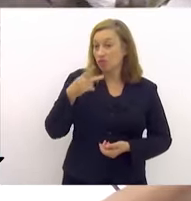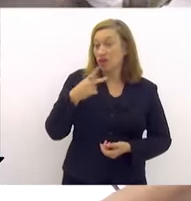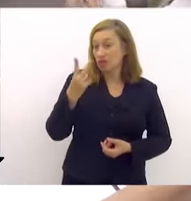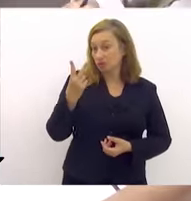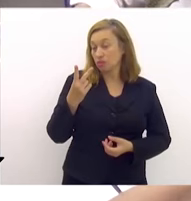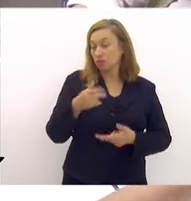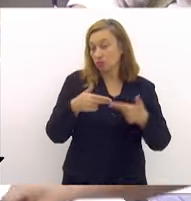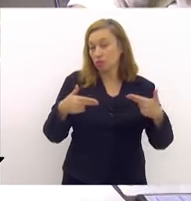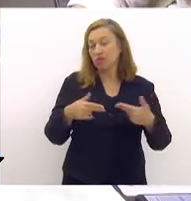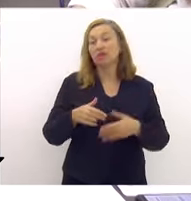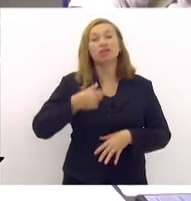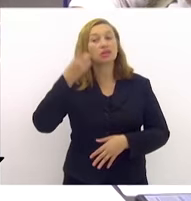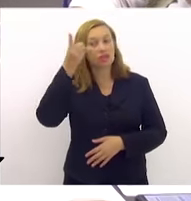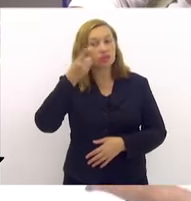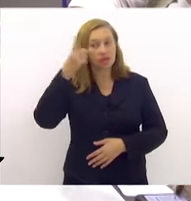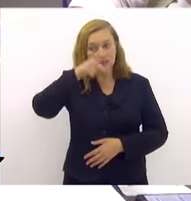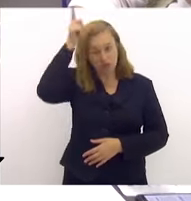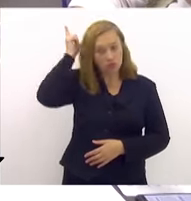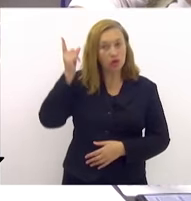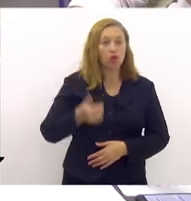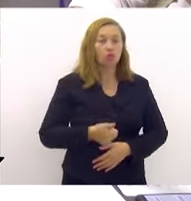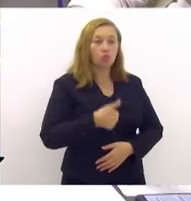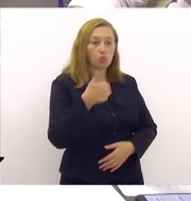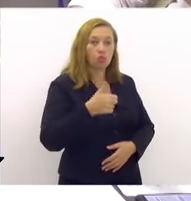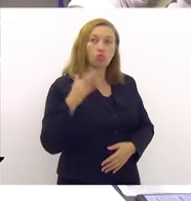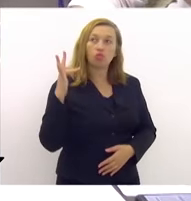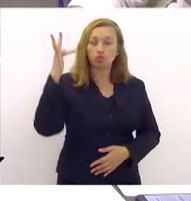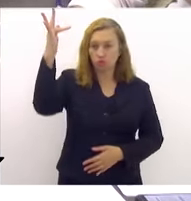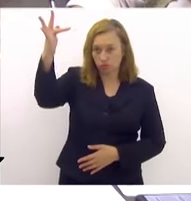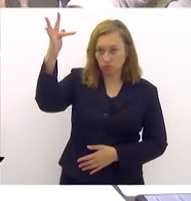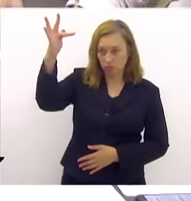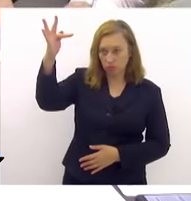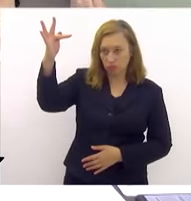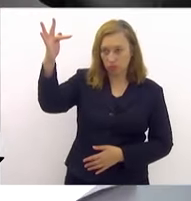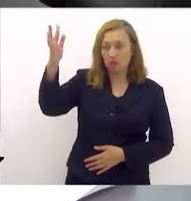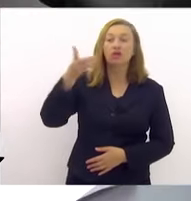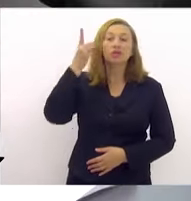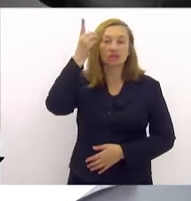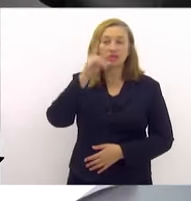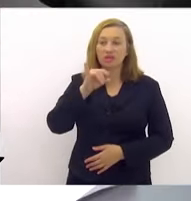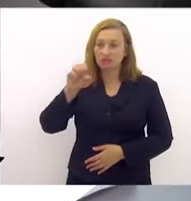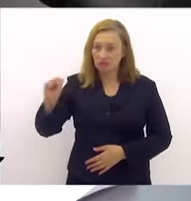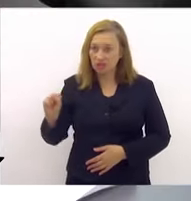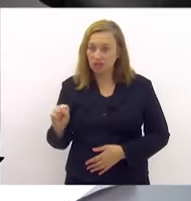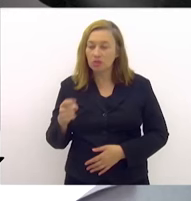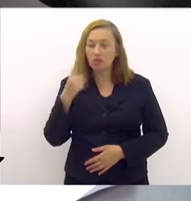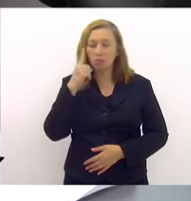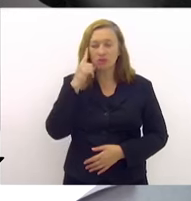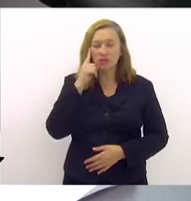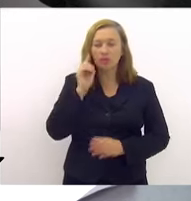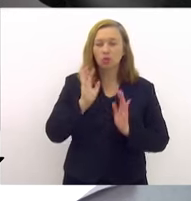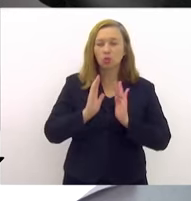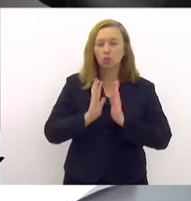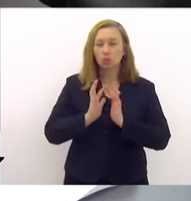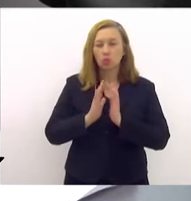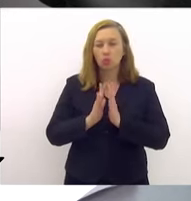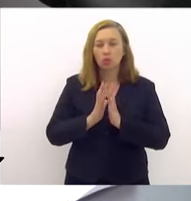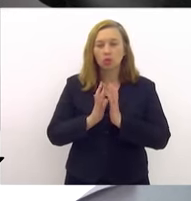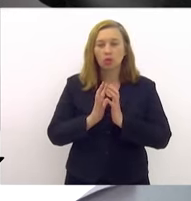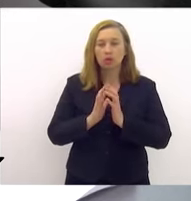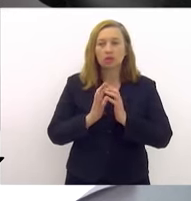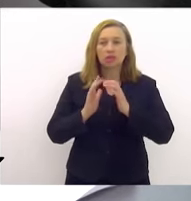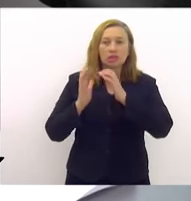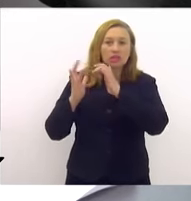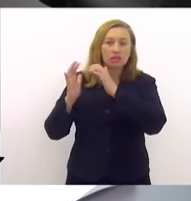Paulo. Um, para o futuro, o deputado Vinícius Cozzolino fazer uma reflexão e não